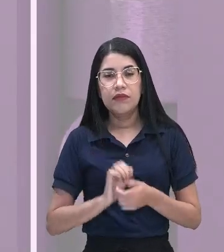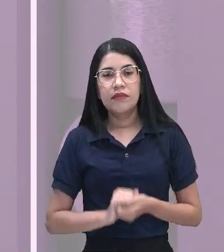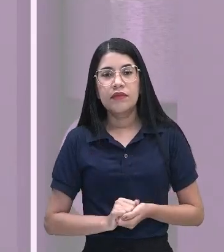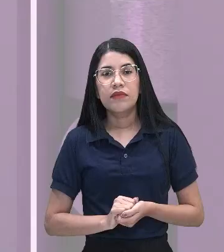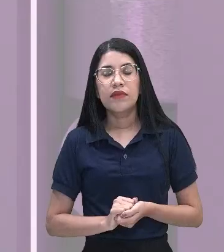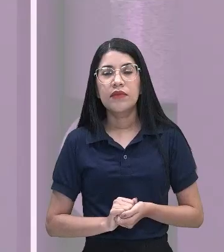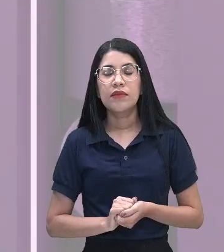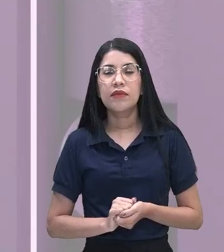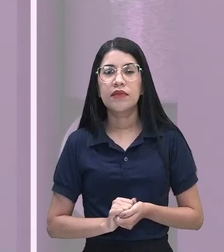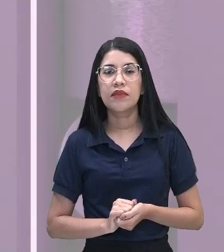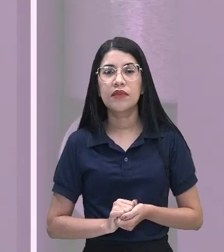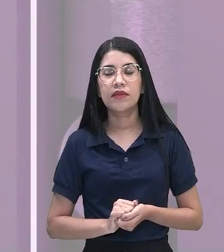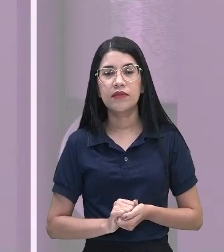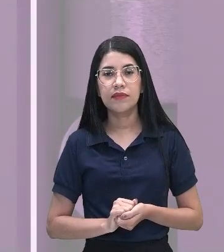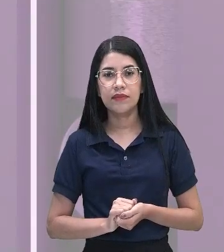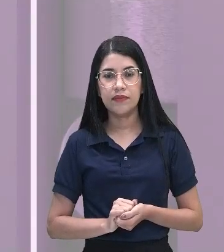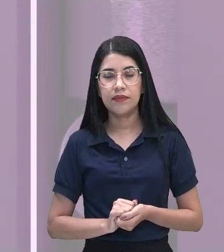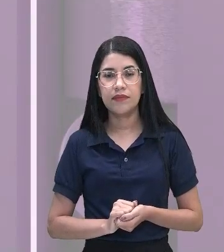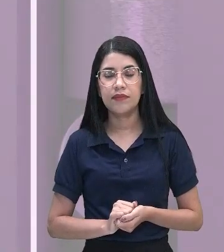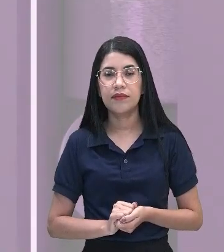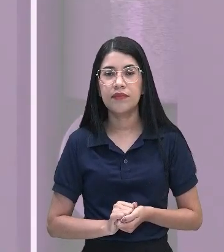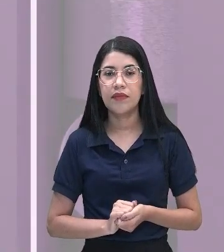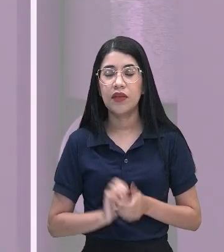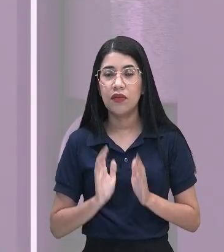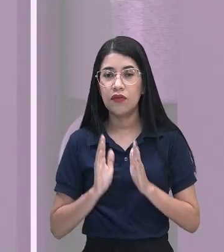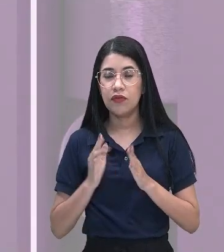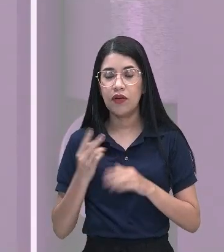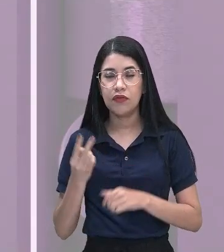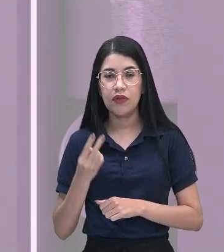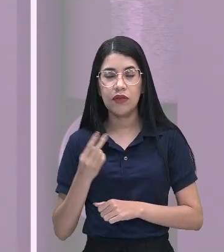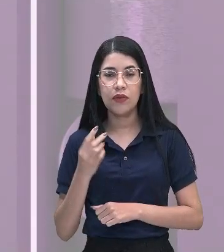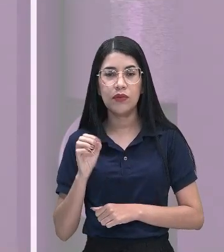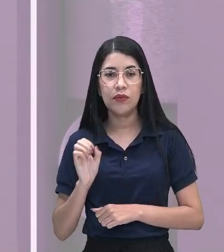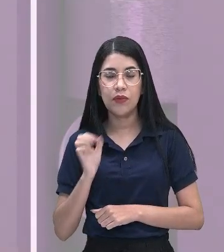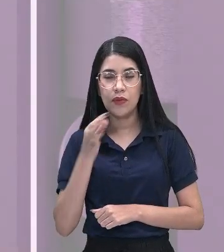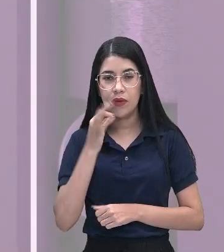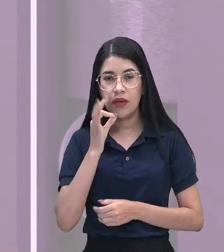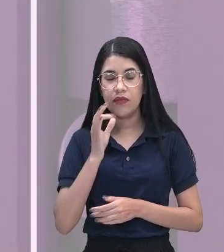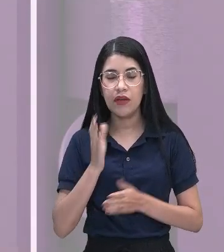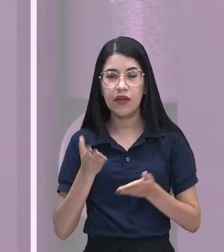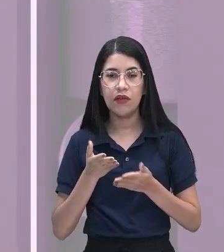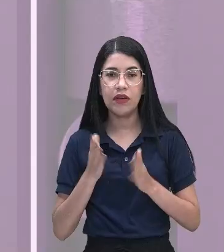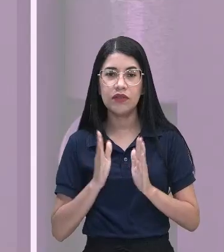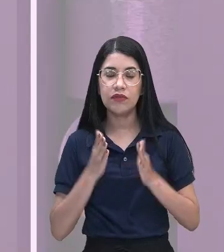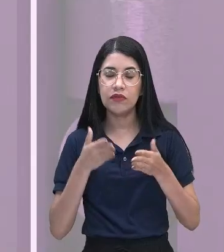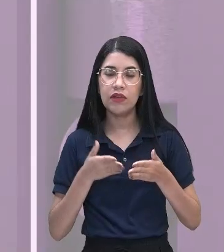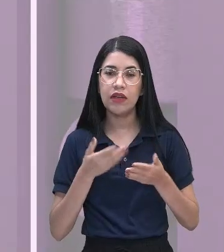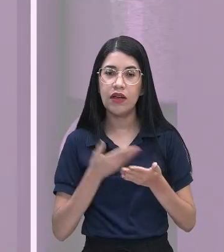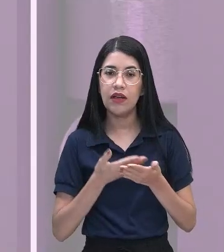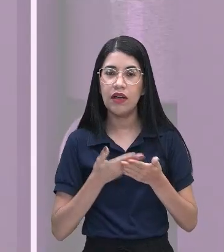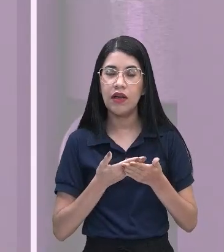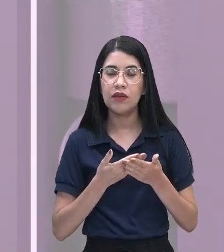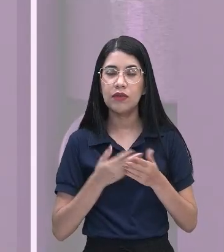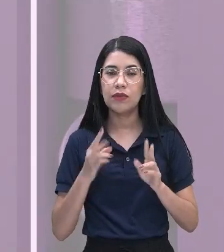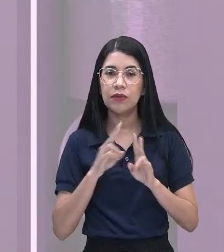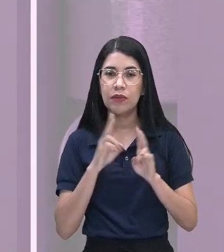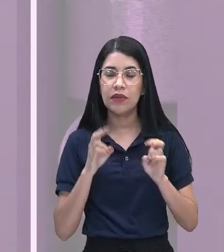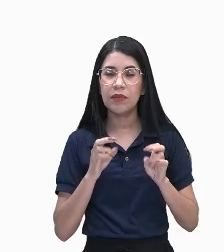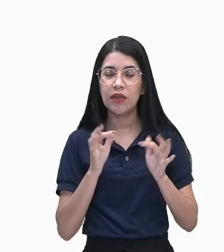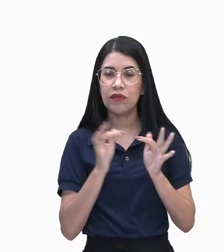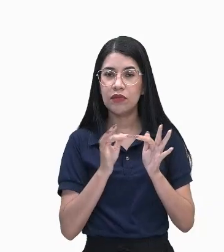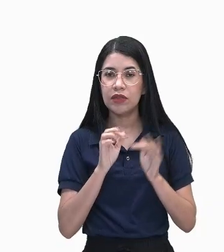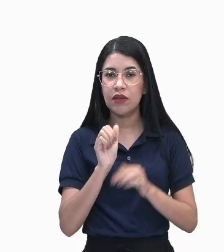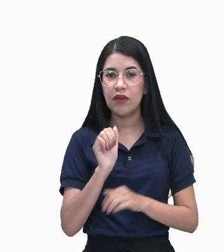preço do café, nós vamos conduzir aqui a nossa aula falando de função afim e o aumento do